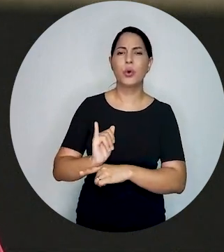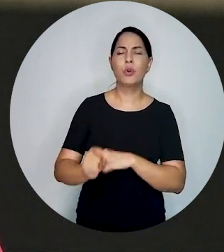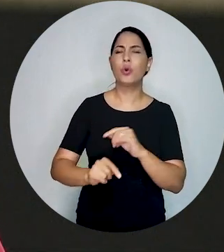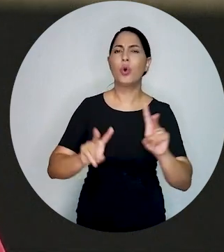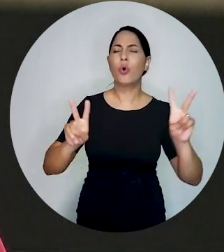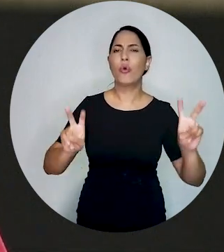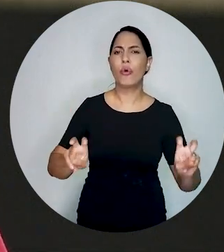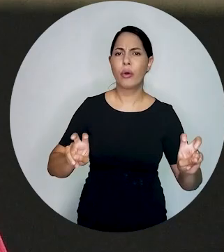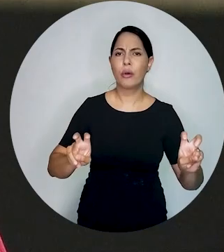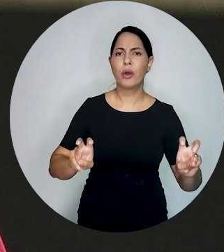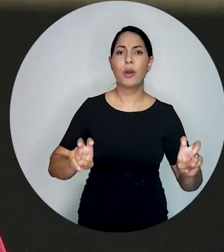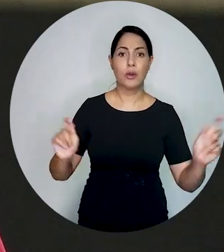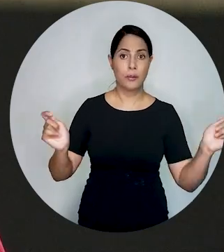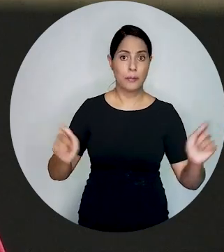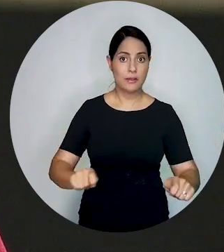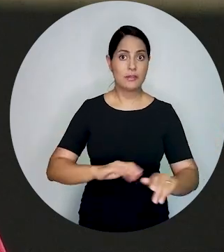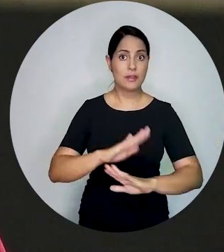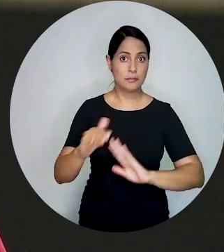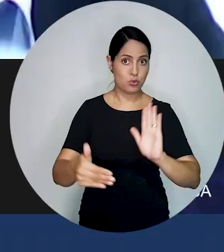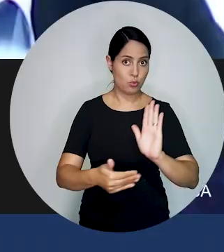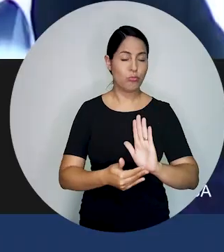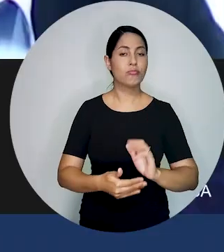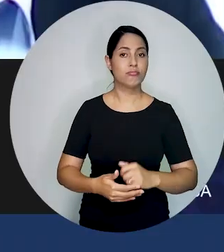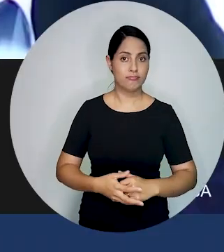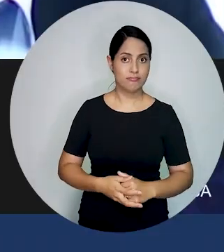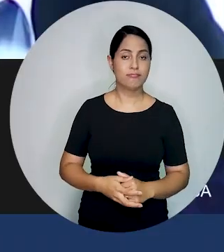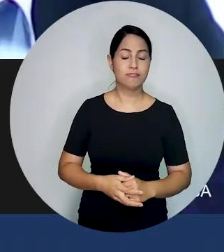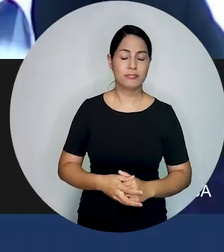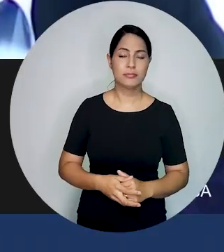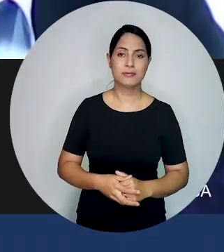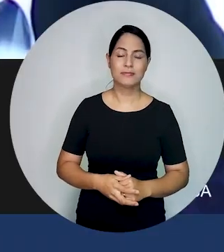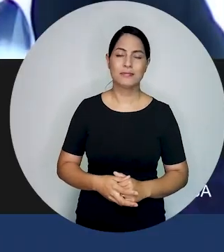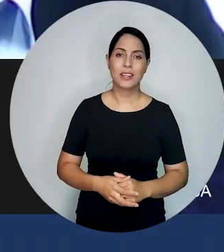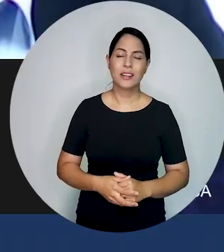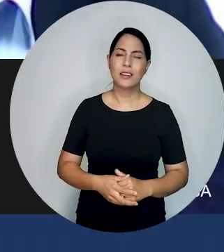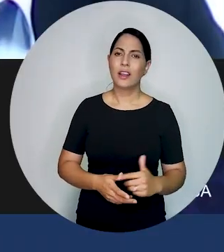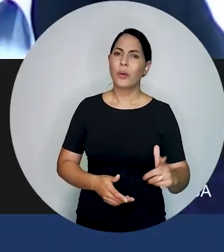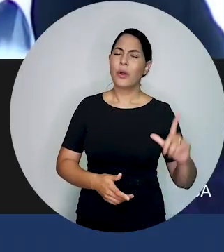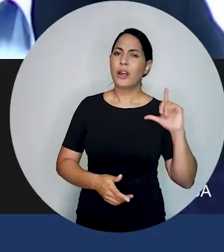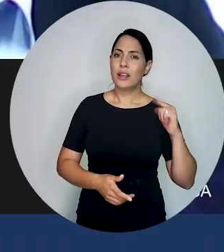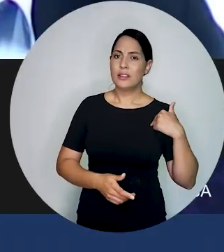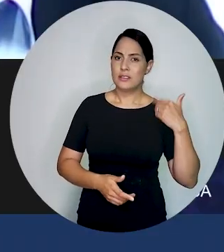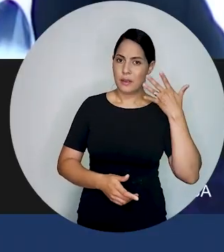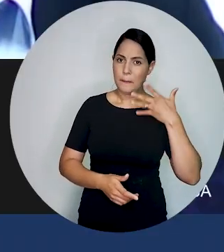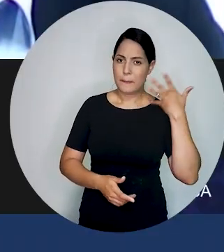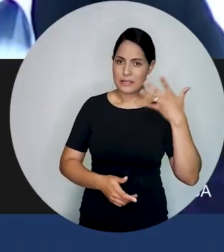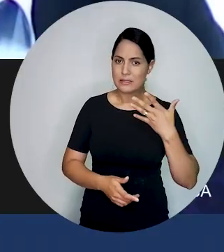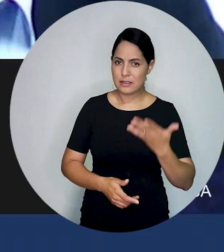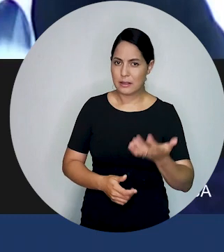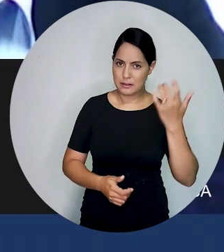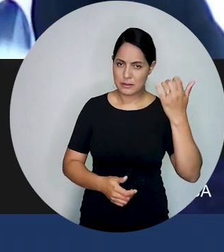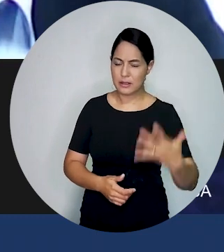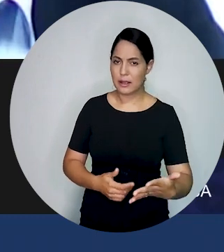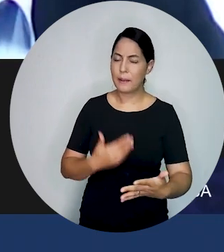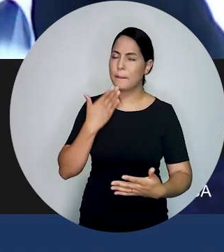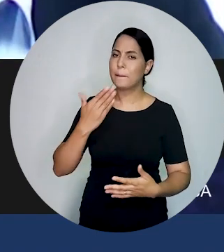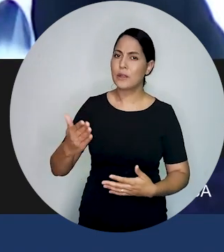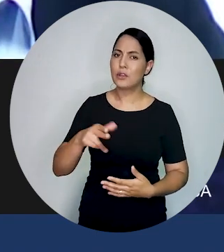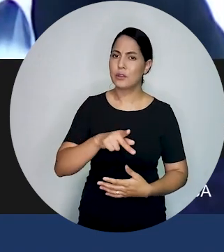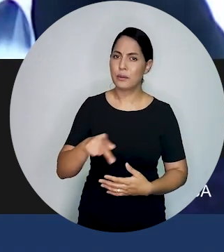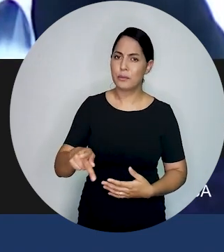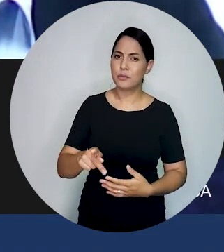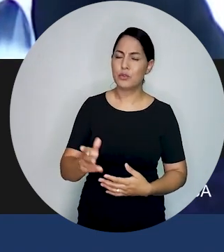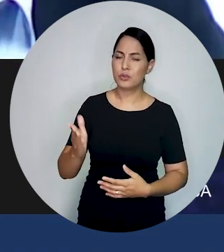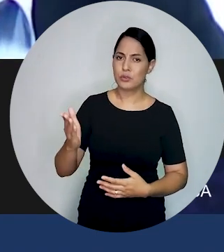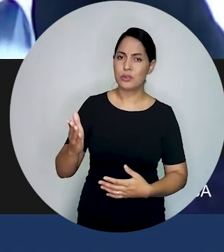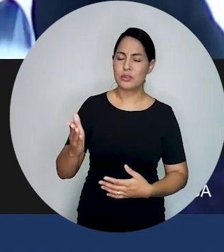as modificações da competência absoluta. Eu queria, já antes de passar a palavra, já pedir, professor, a